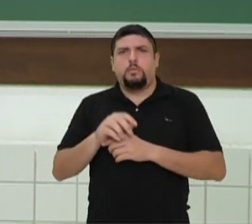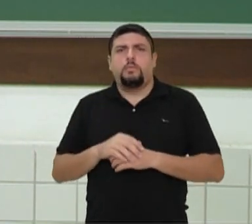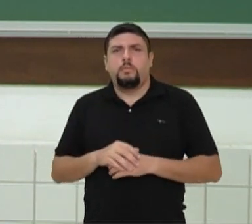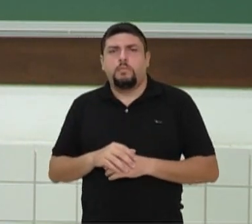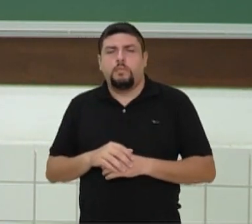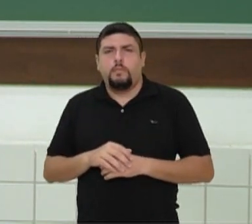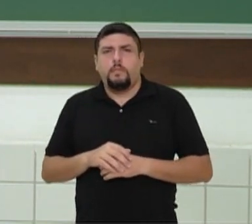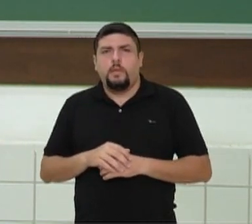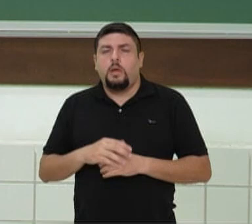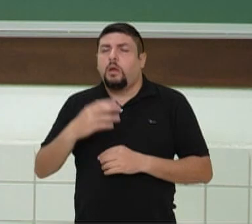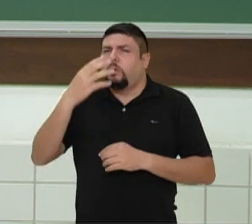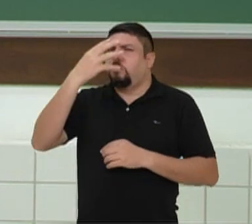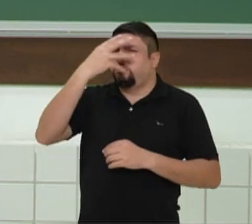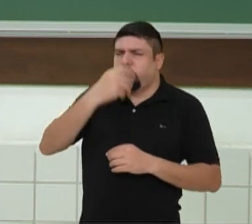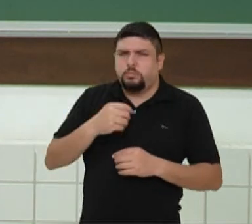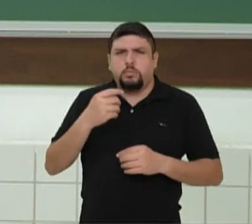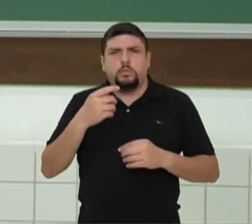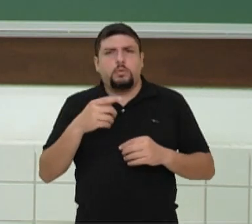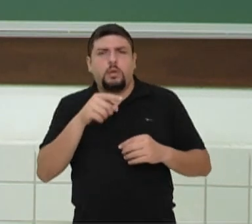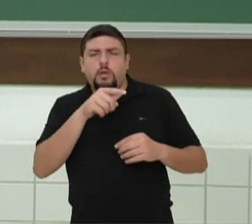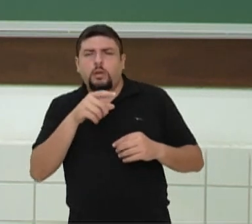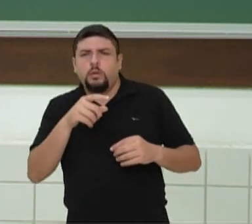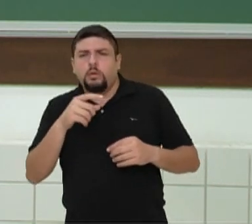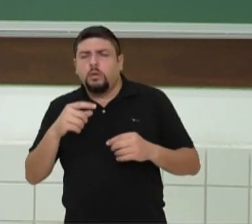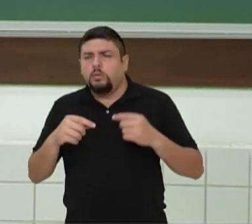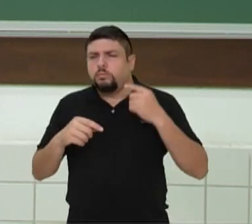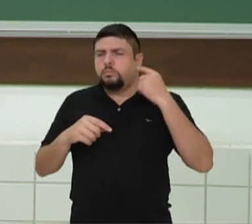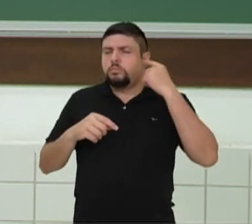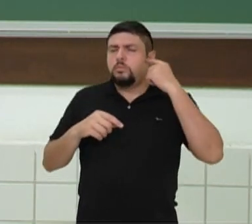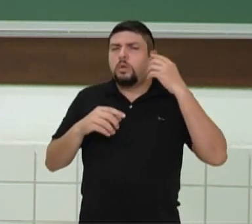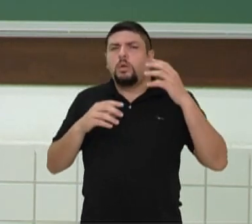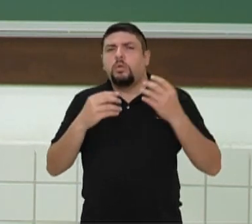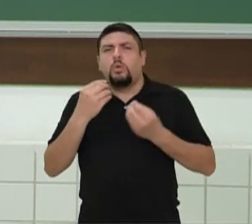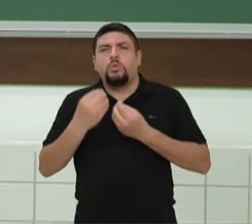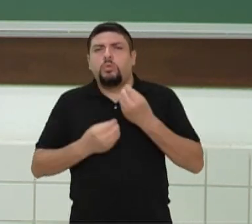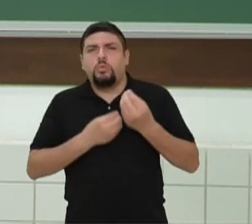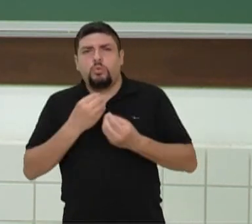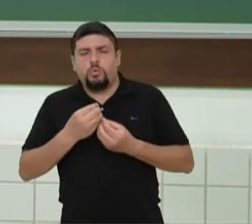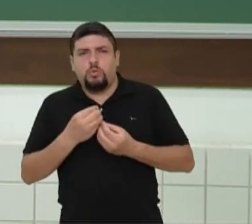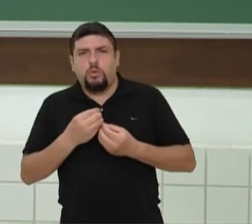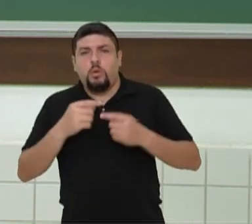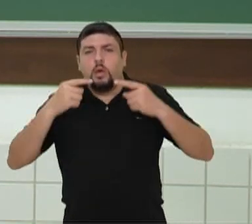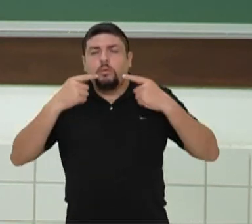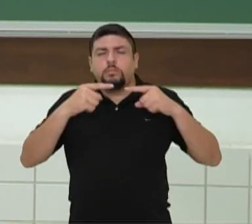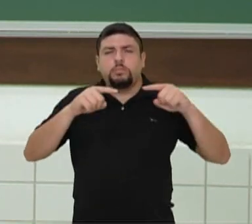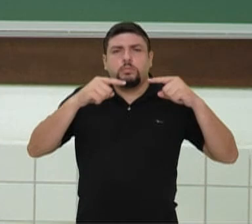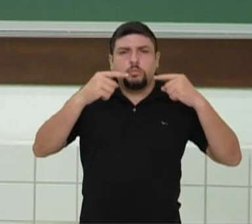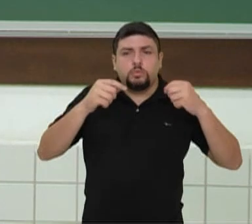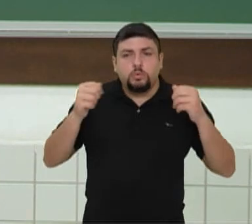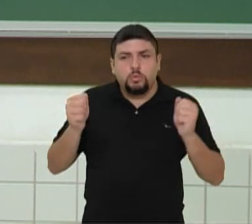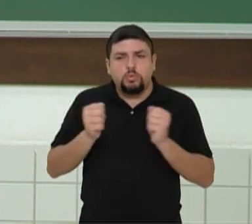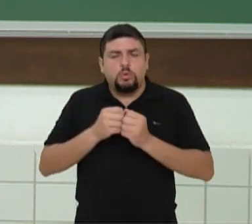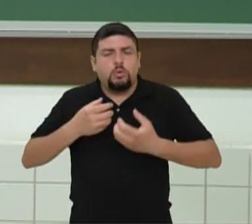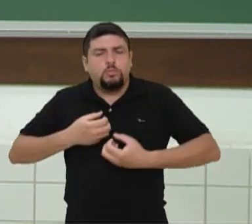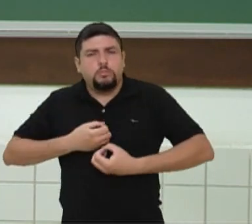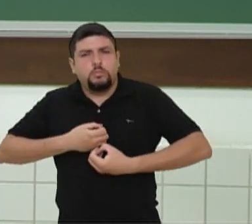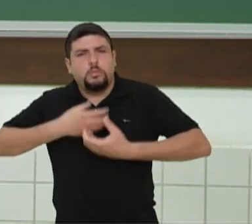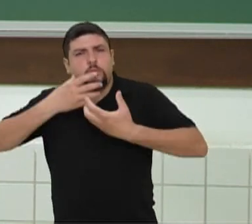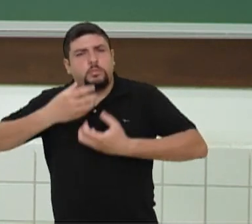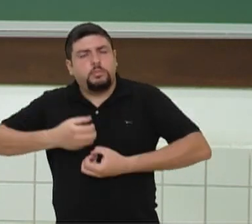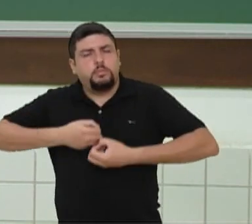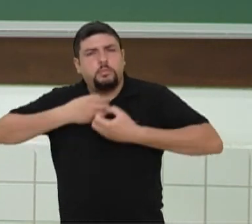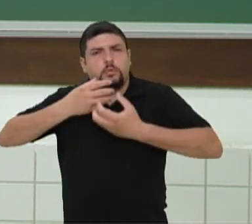obra belíssima, com a música do Tom Jobim e a poesia de Vinícius de Moraes. 3 grandes gênios aí